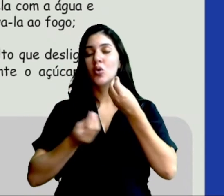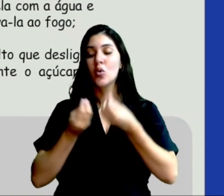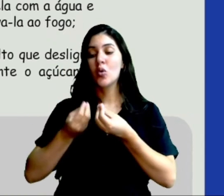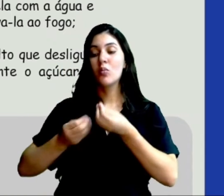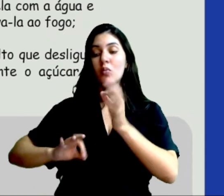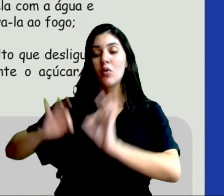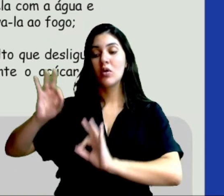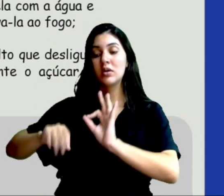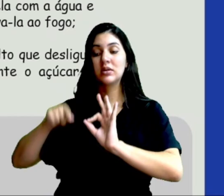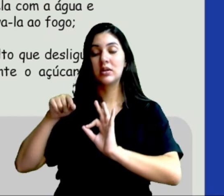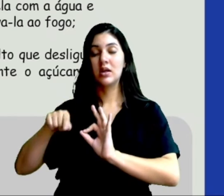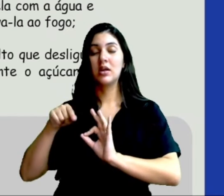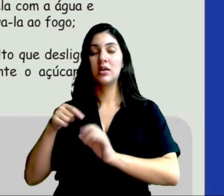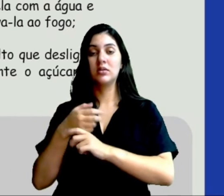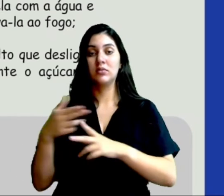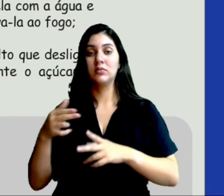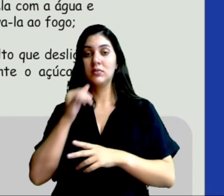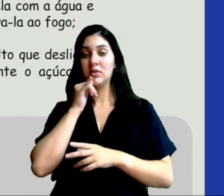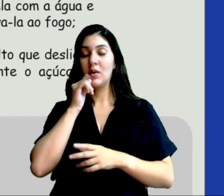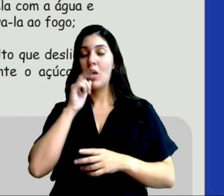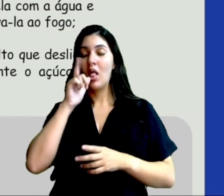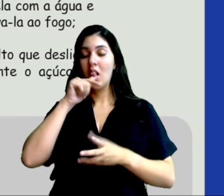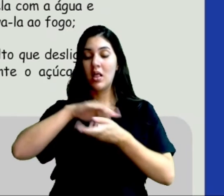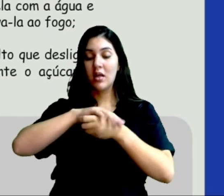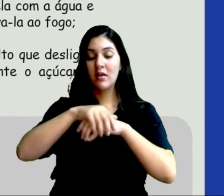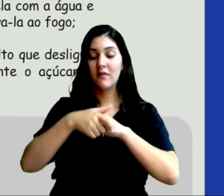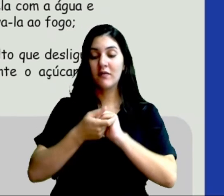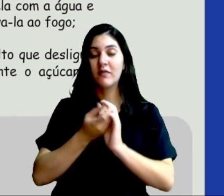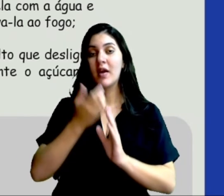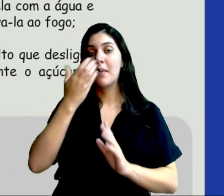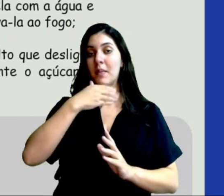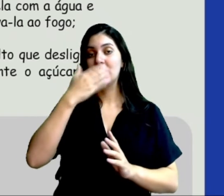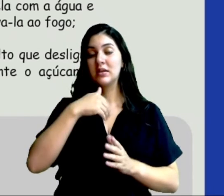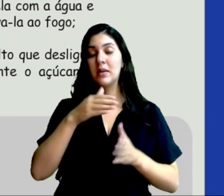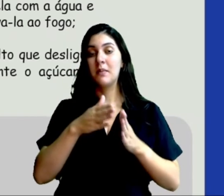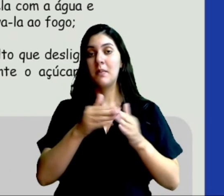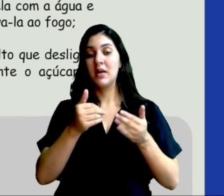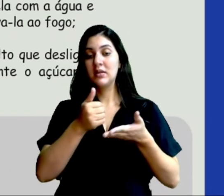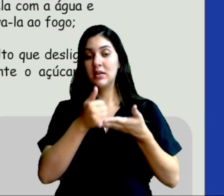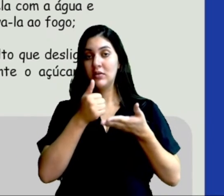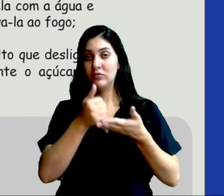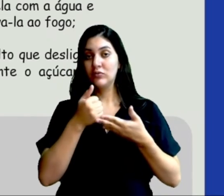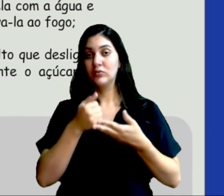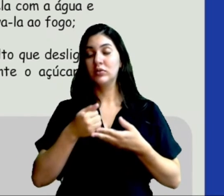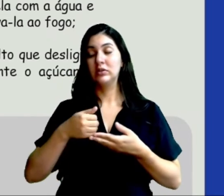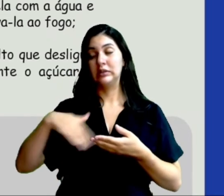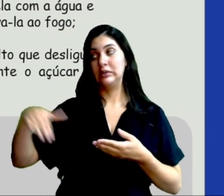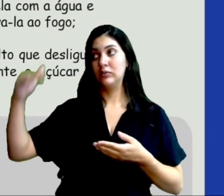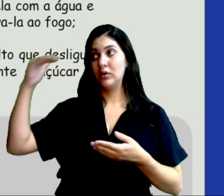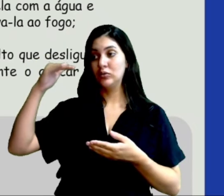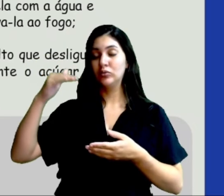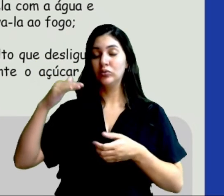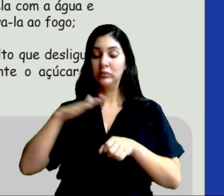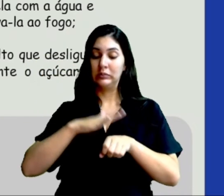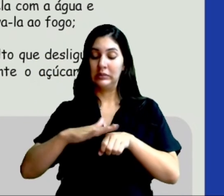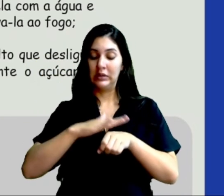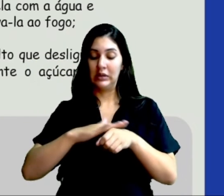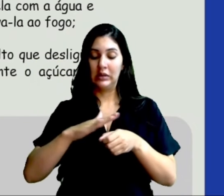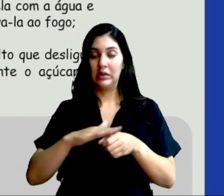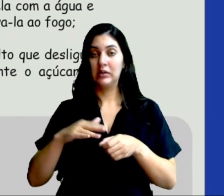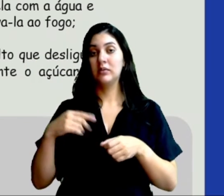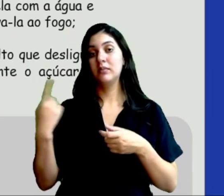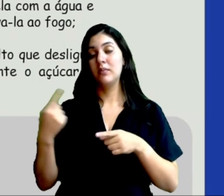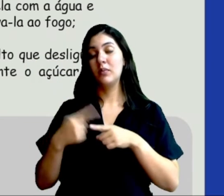receita: então, primeiro, lave as maçãs e peça a ajuda de um adulto para descascá-las. Nesse caso, né, porque talvez